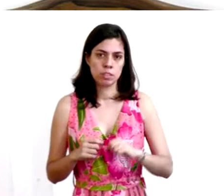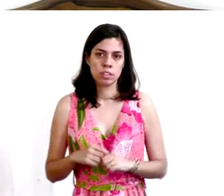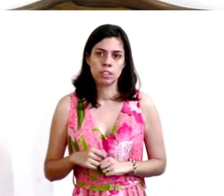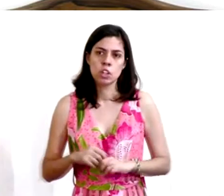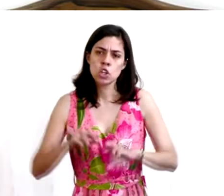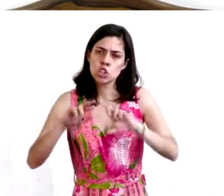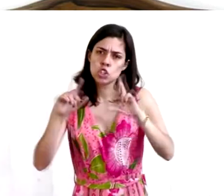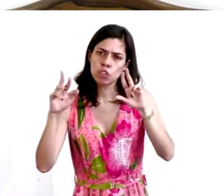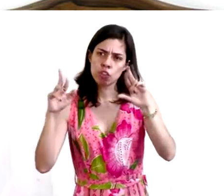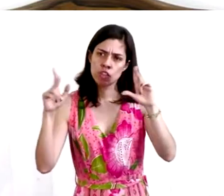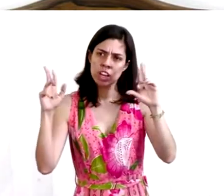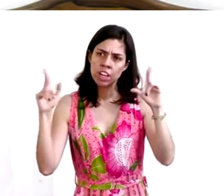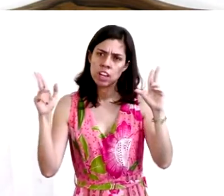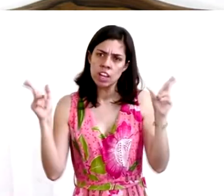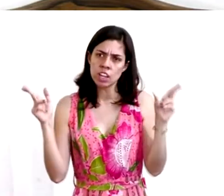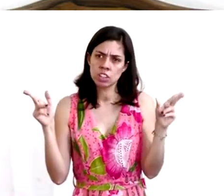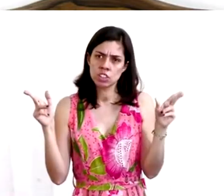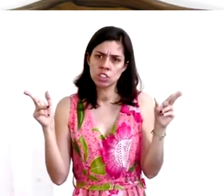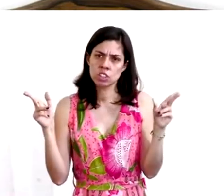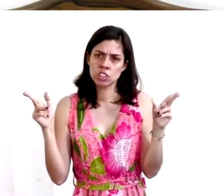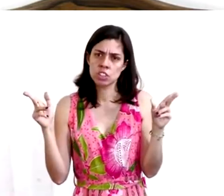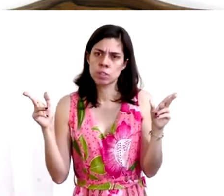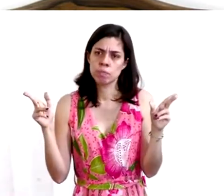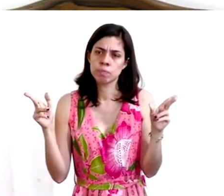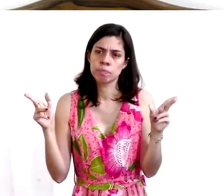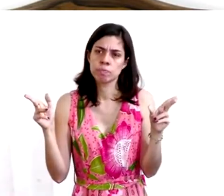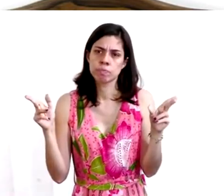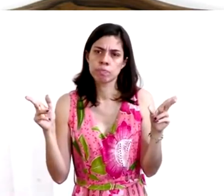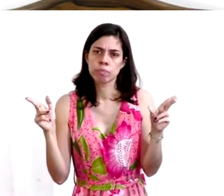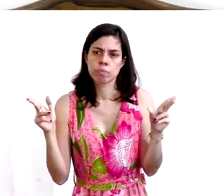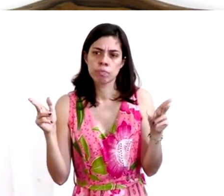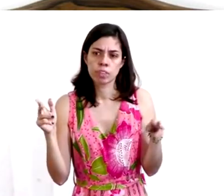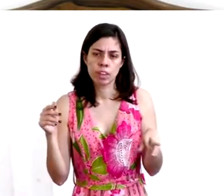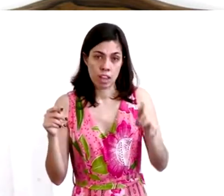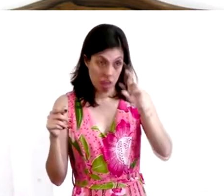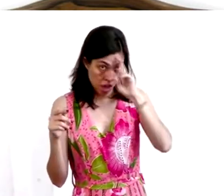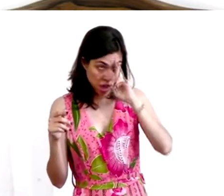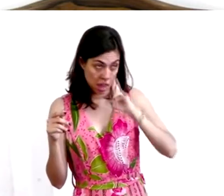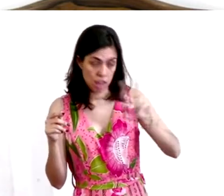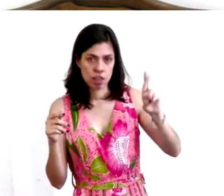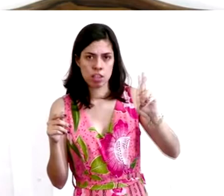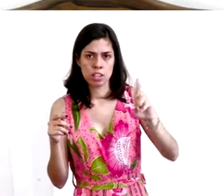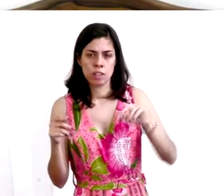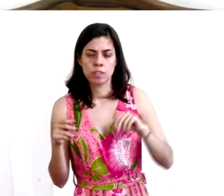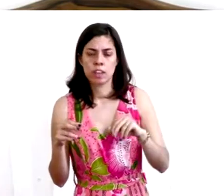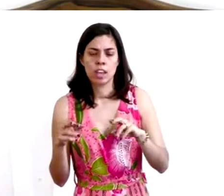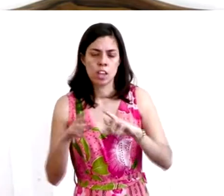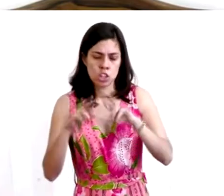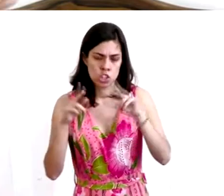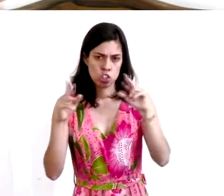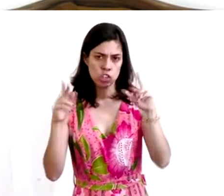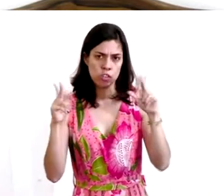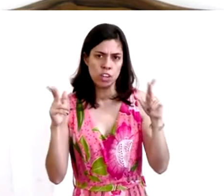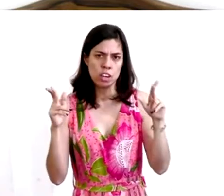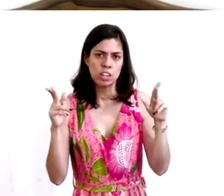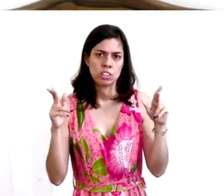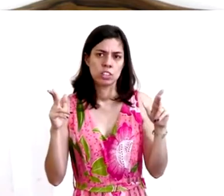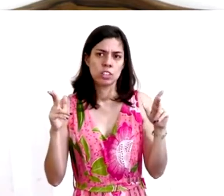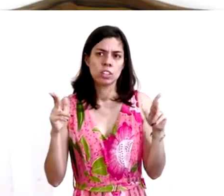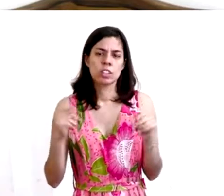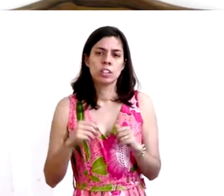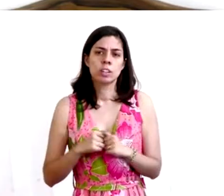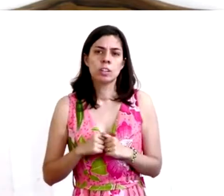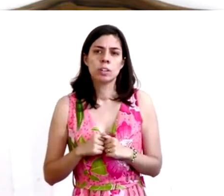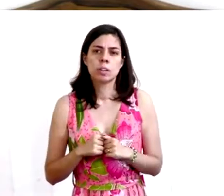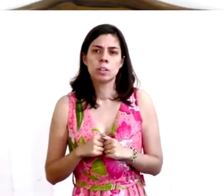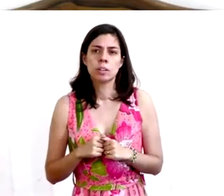entendemos a Trindade, temos o conceito trinitário claro na nossa mente, entendemos e sabemos e cremos que Jesus